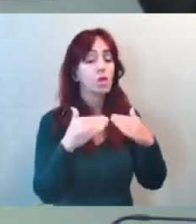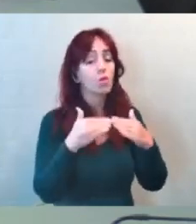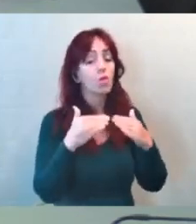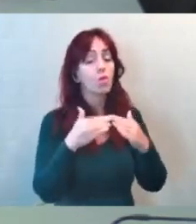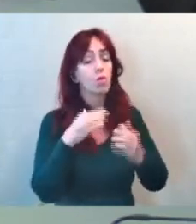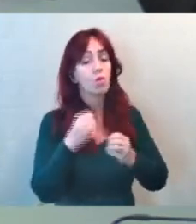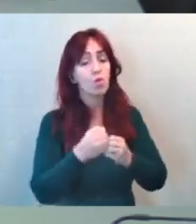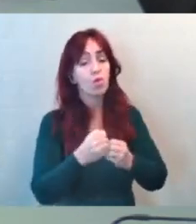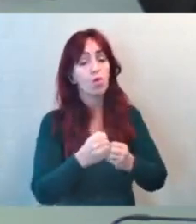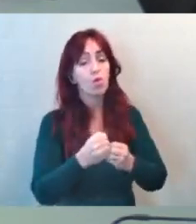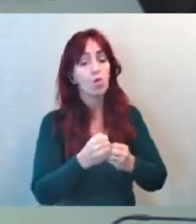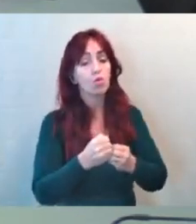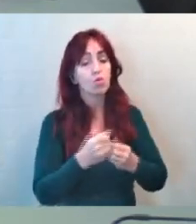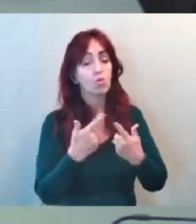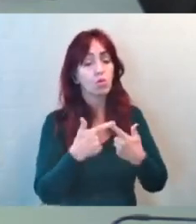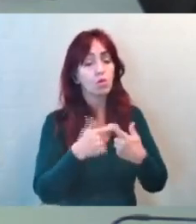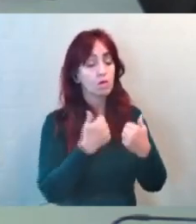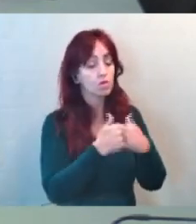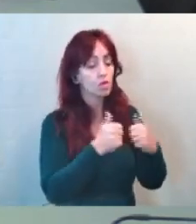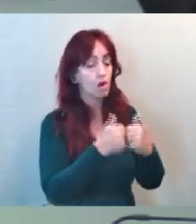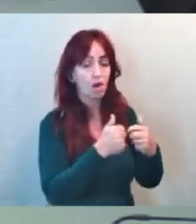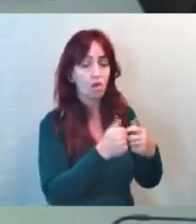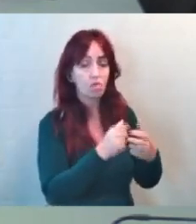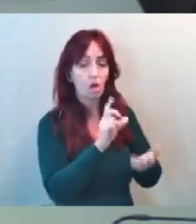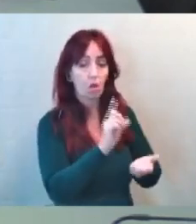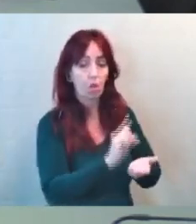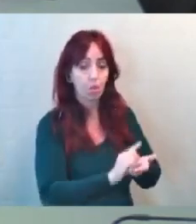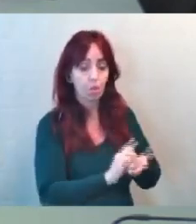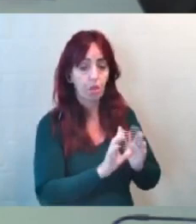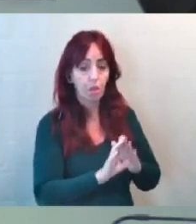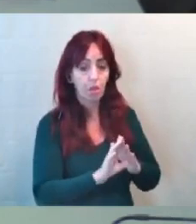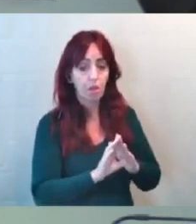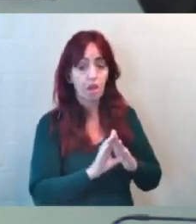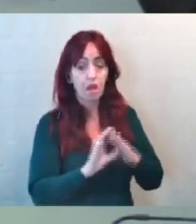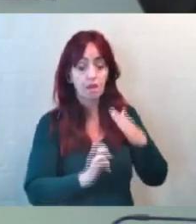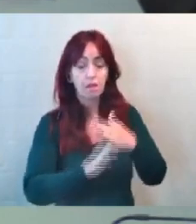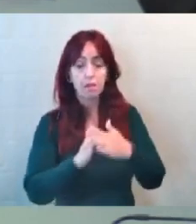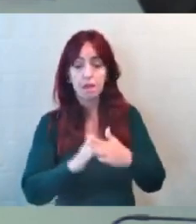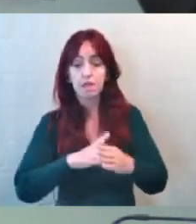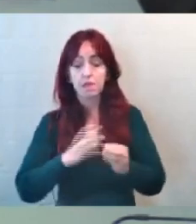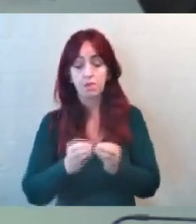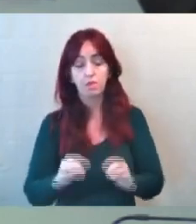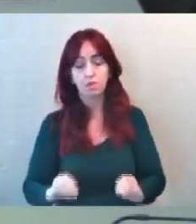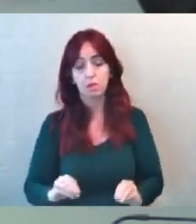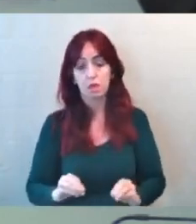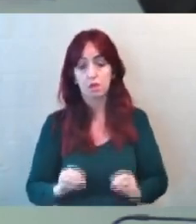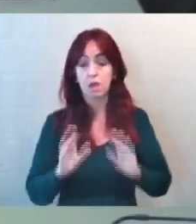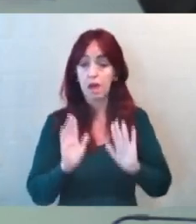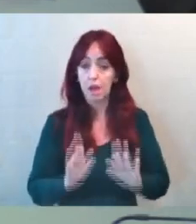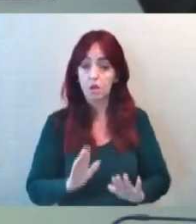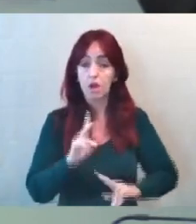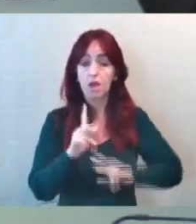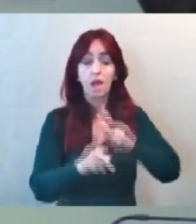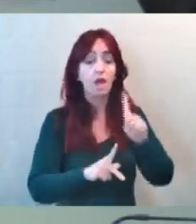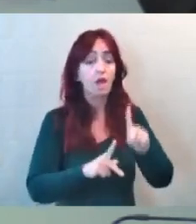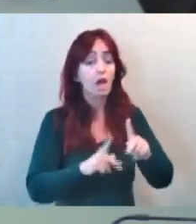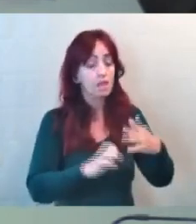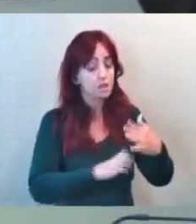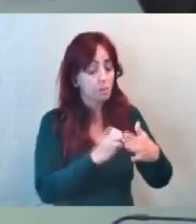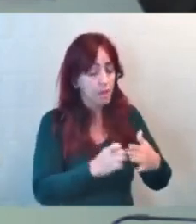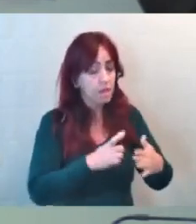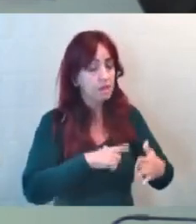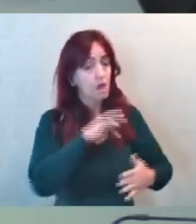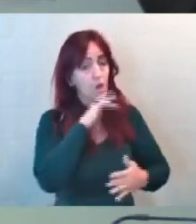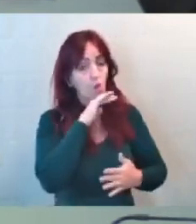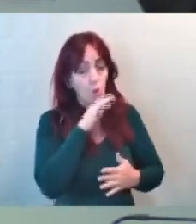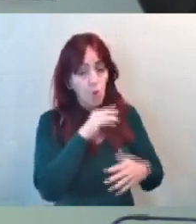de desgaste desses equipamentos, esses, na verdade, foi prejudicados. Agora, aqueles que deixaram tudo ruir, tudo se desgastar